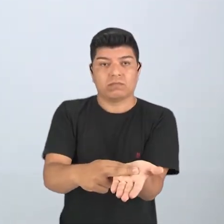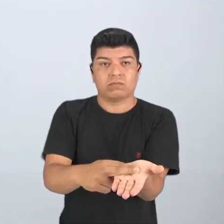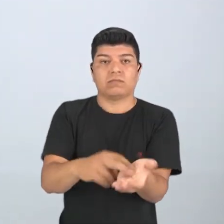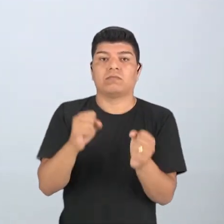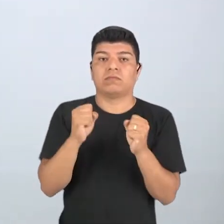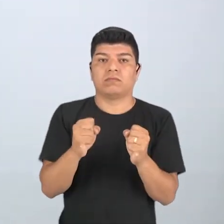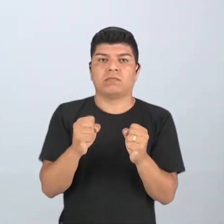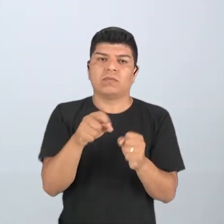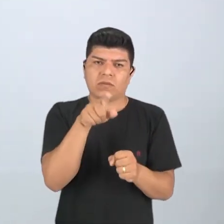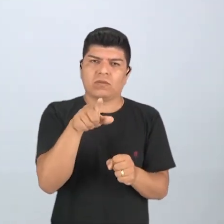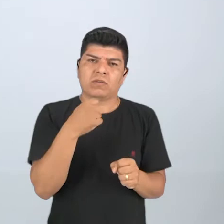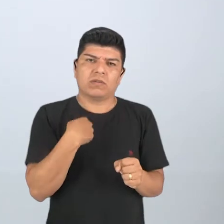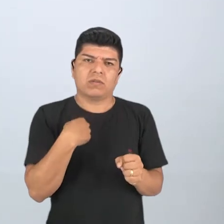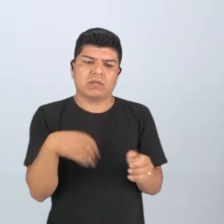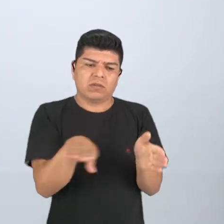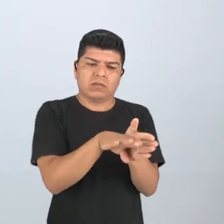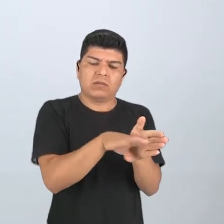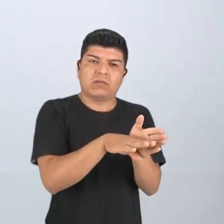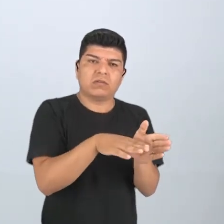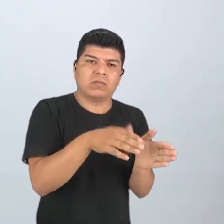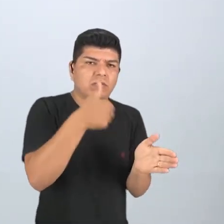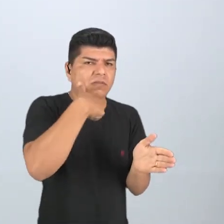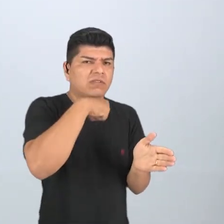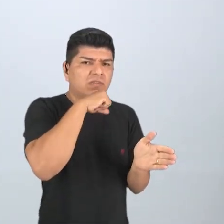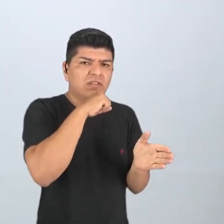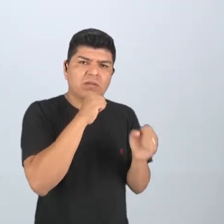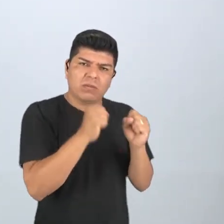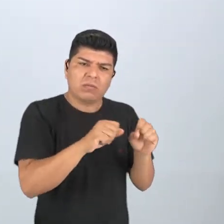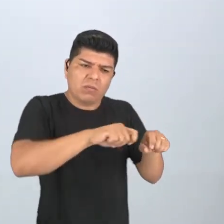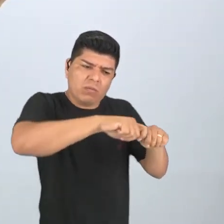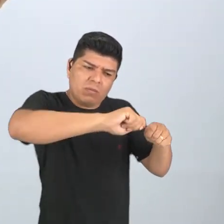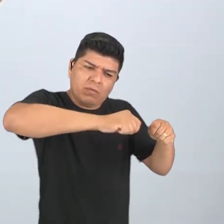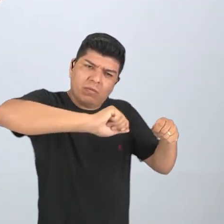uma carta... Ah, chegou uma carta para a mamãe. Você pode